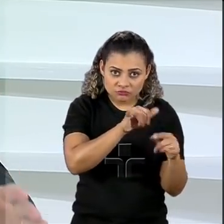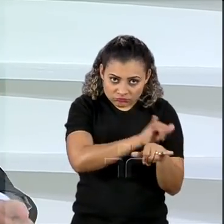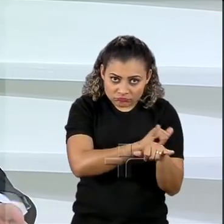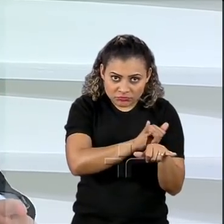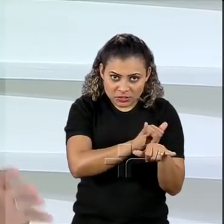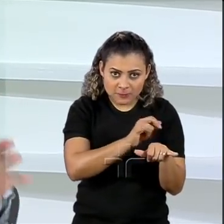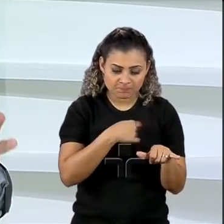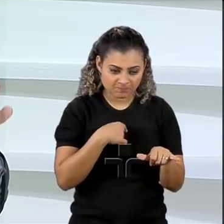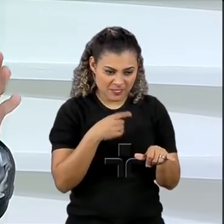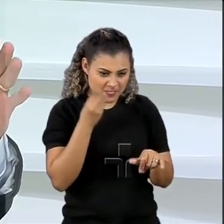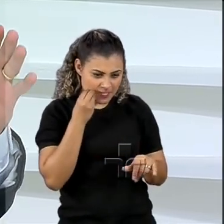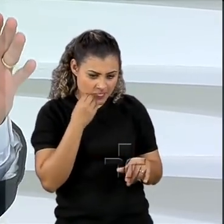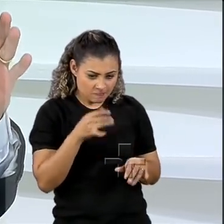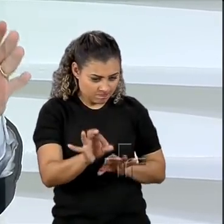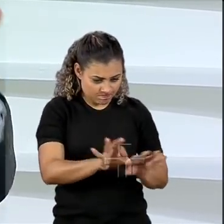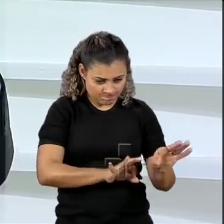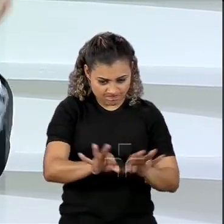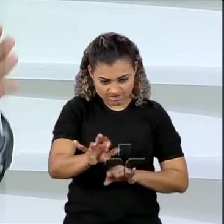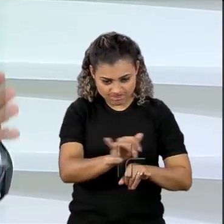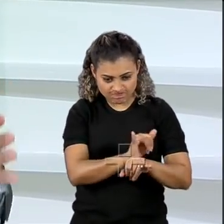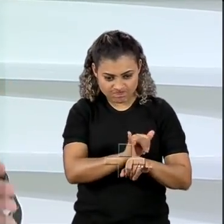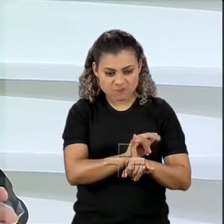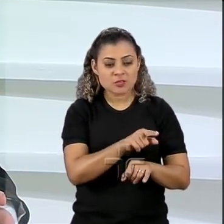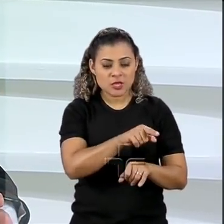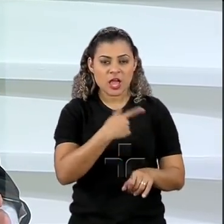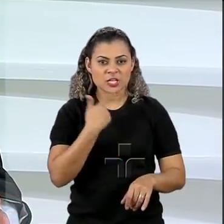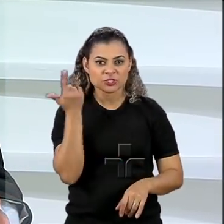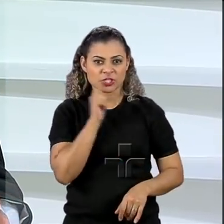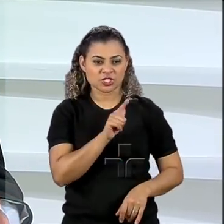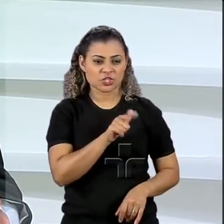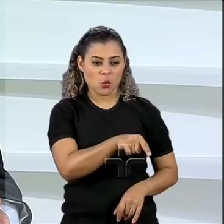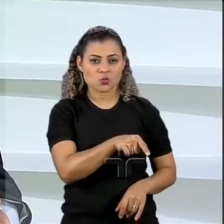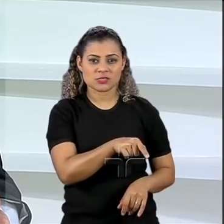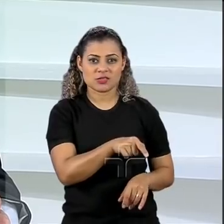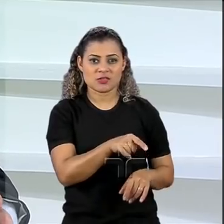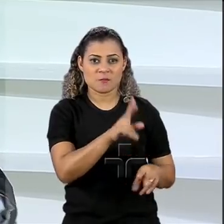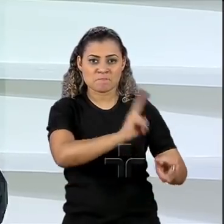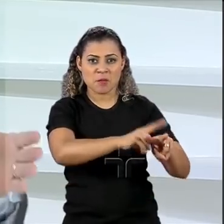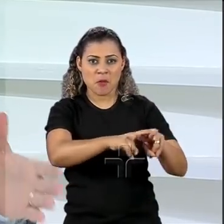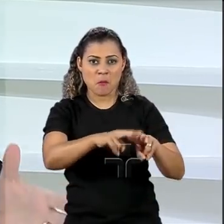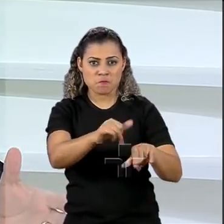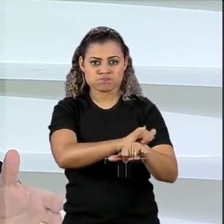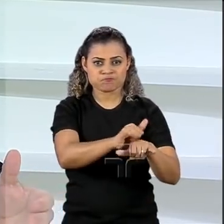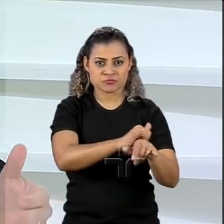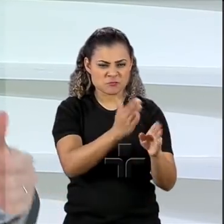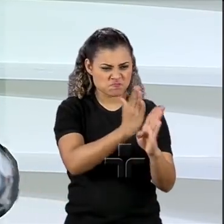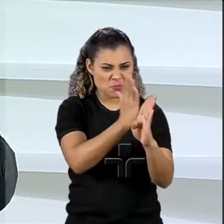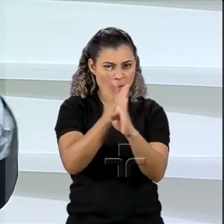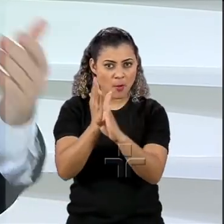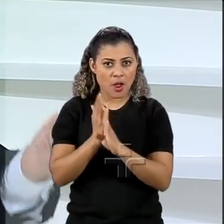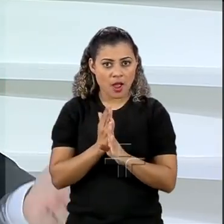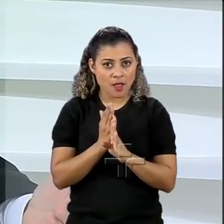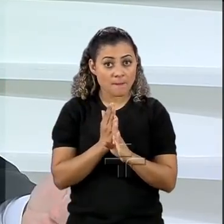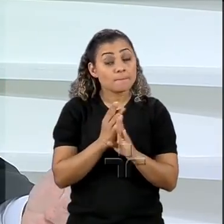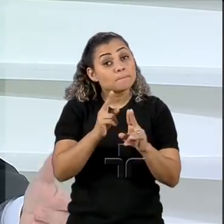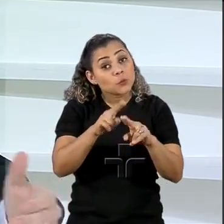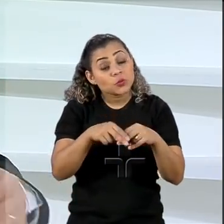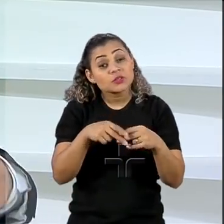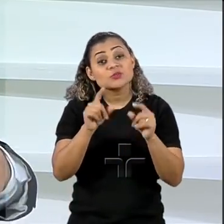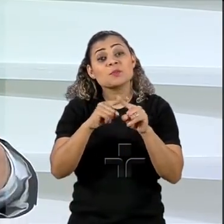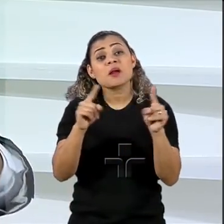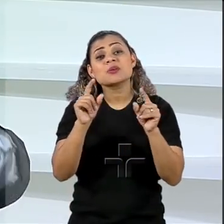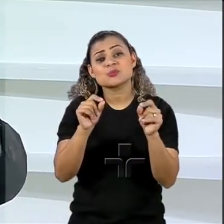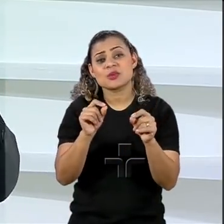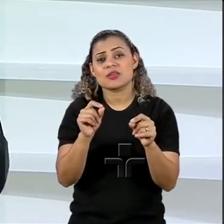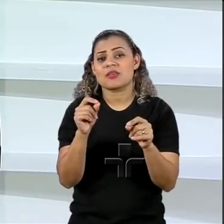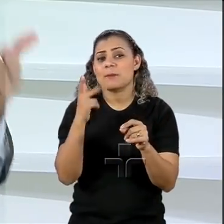ele no centro de um PowerPoint e dito, é lá que nós vamos chegar. Nesse processo, muita inovação foi feita,